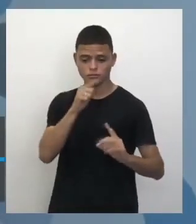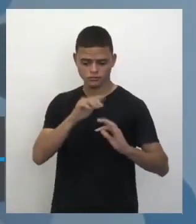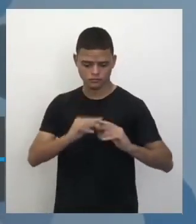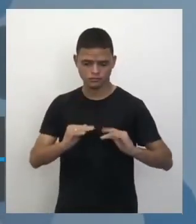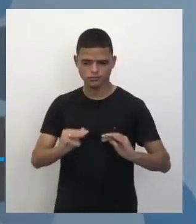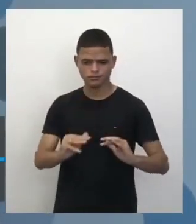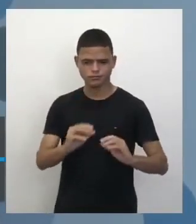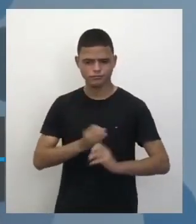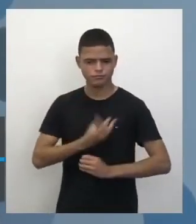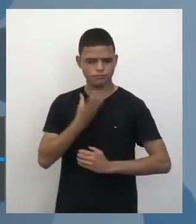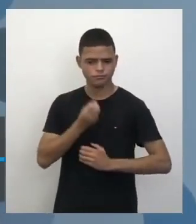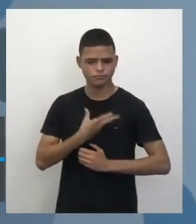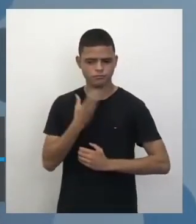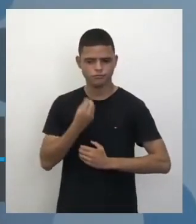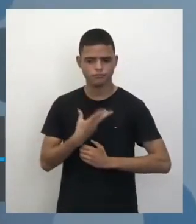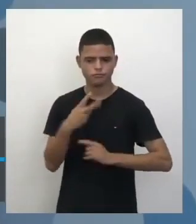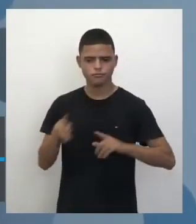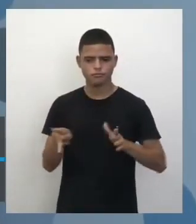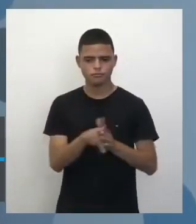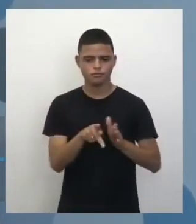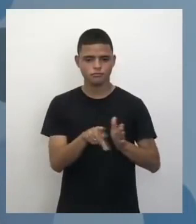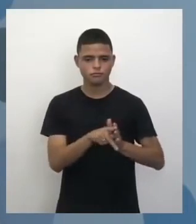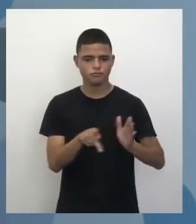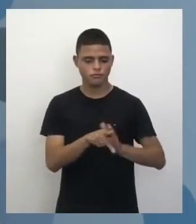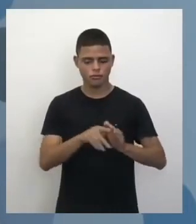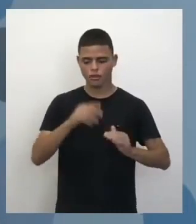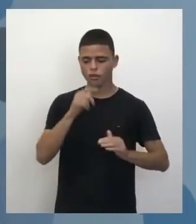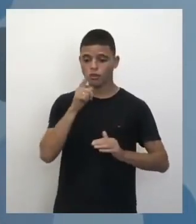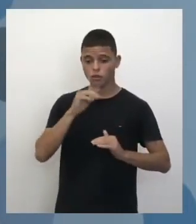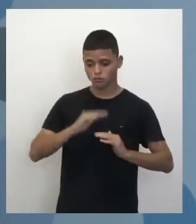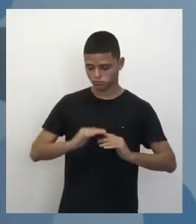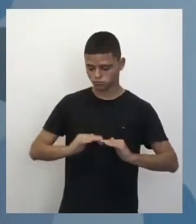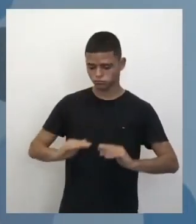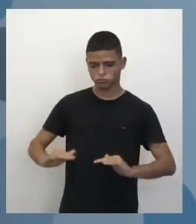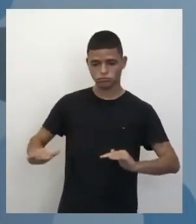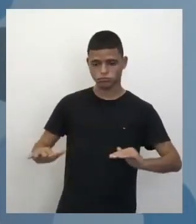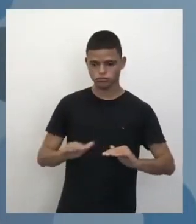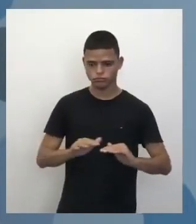vai falando das impressões que a Recife da infância dele vai